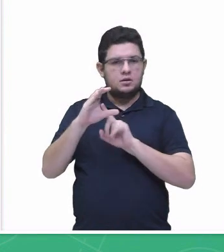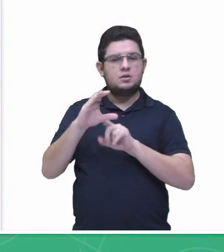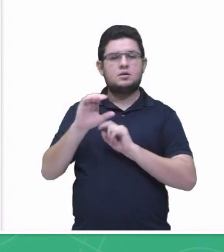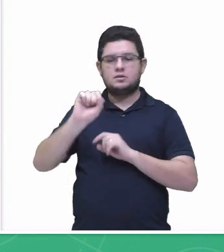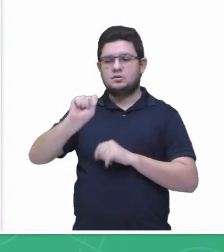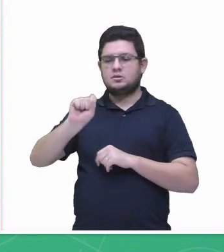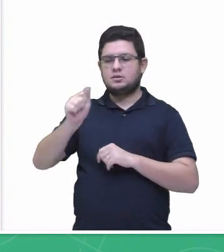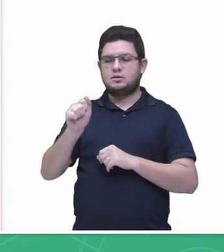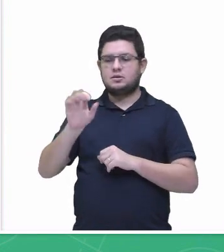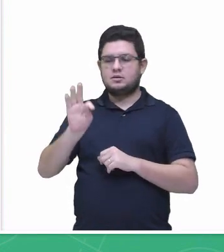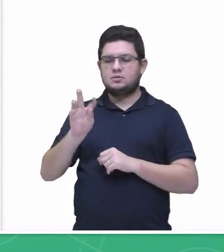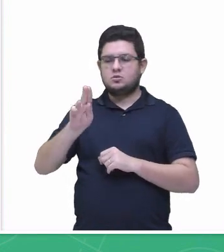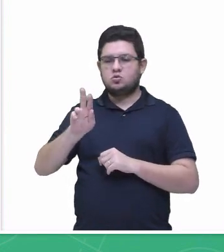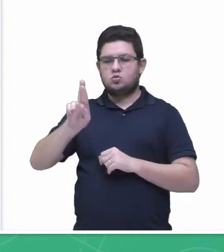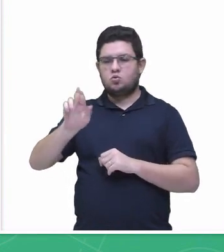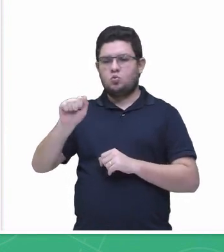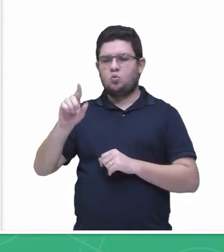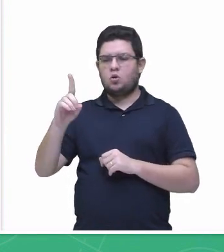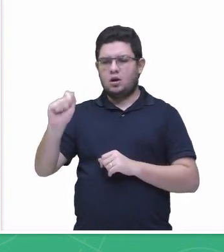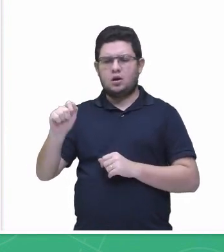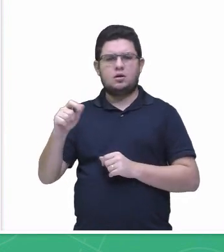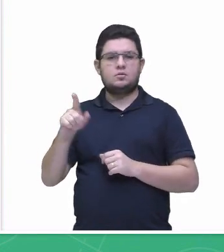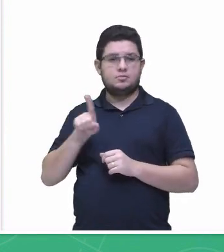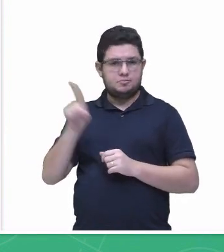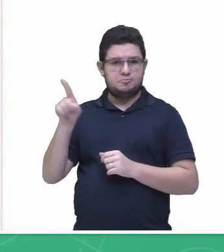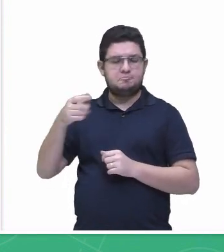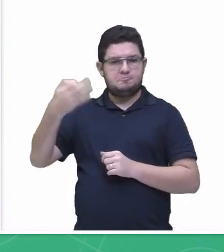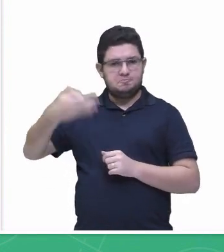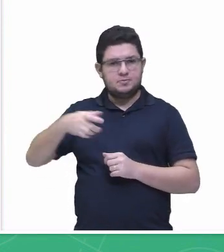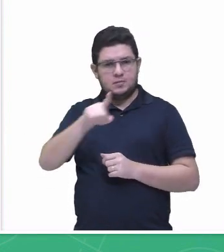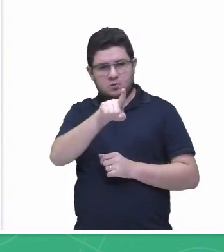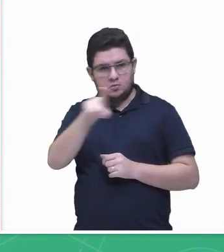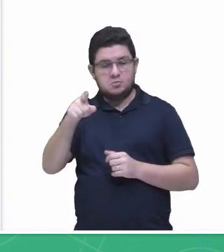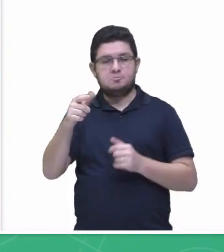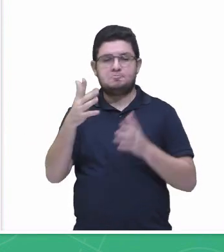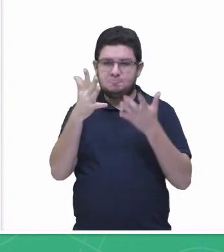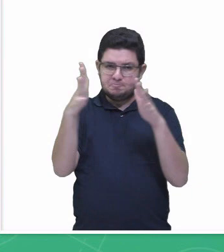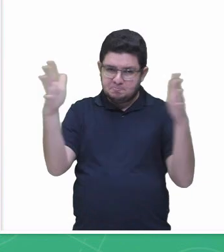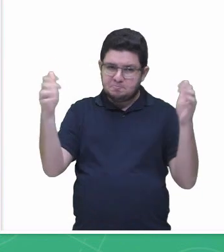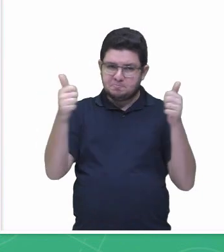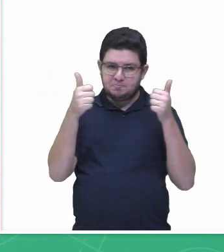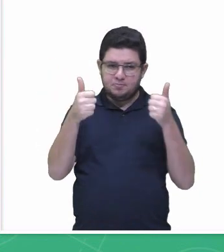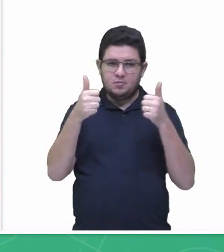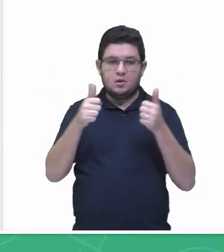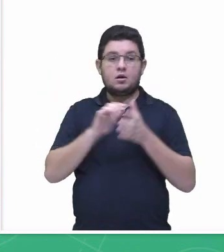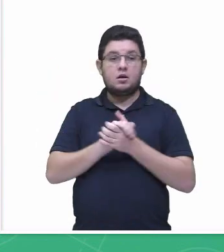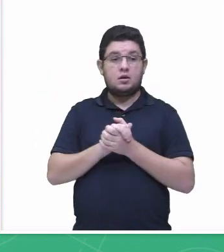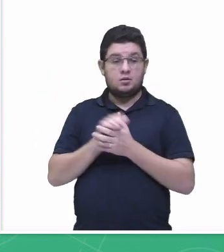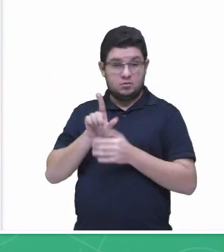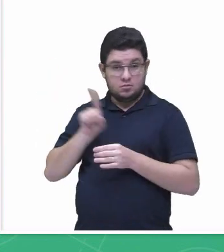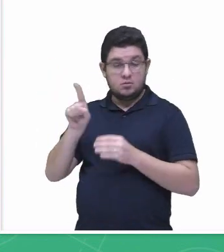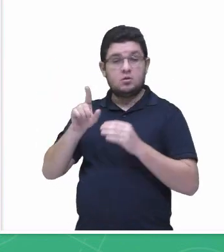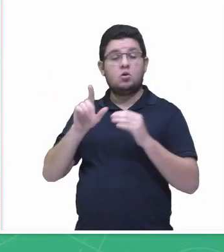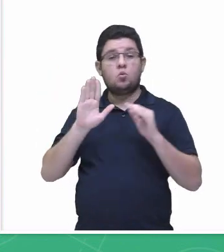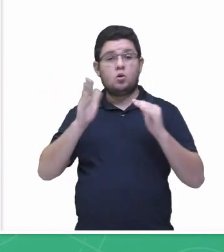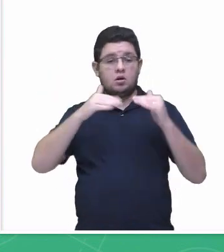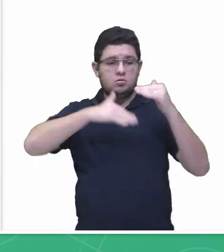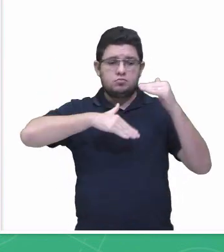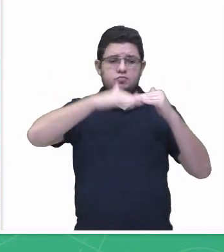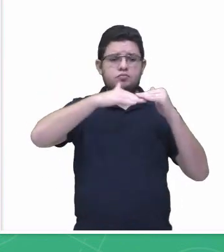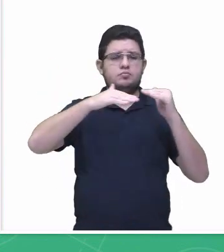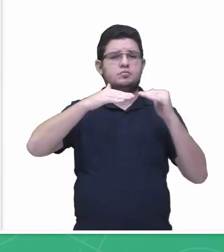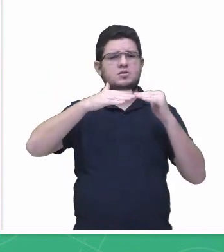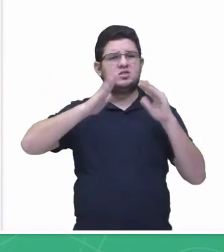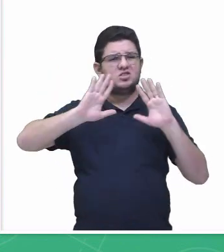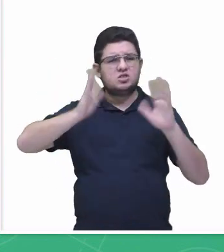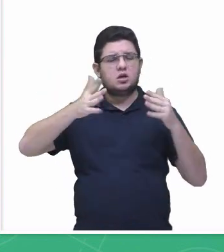saturada, letra C. Muito bem, vocês acertaram. Continue assim. Saturada é quando atinge o ponto de saturação, coeficiente de